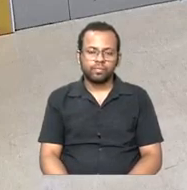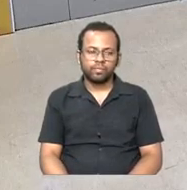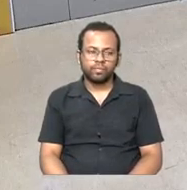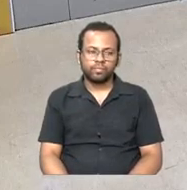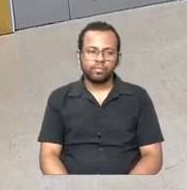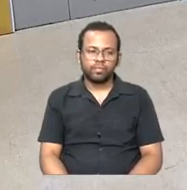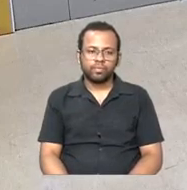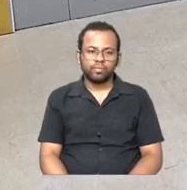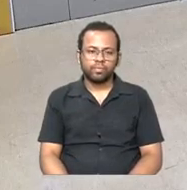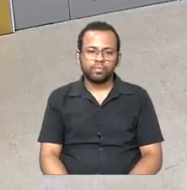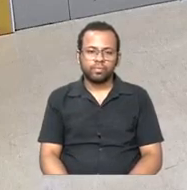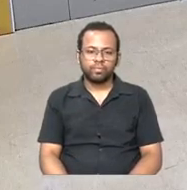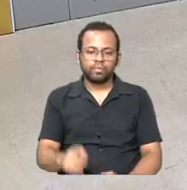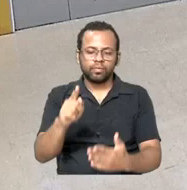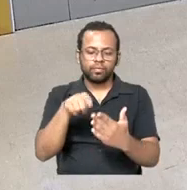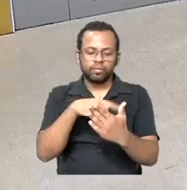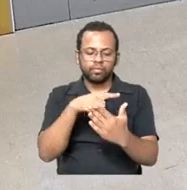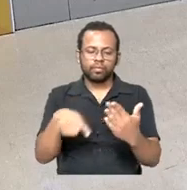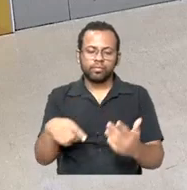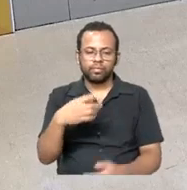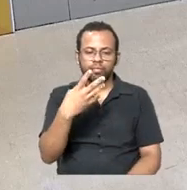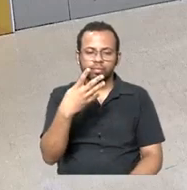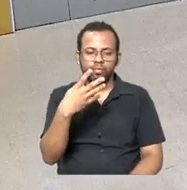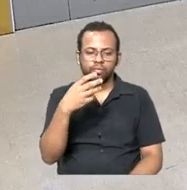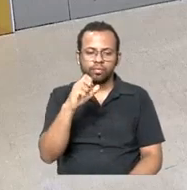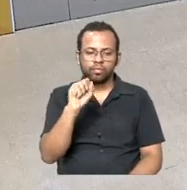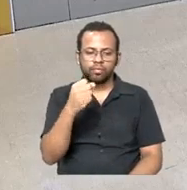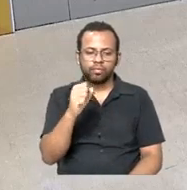número 48 48